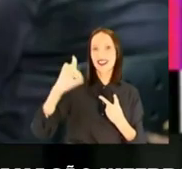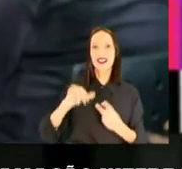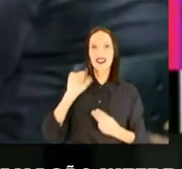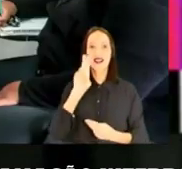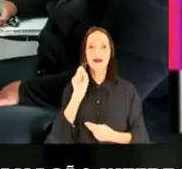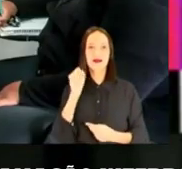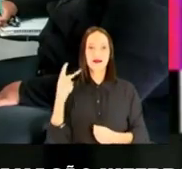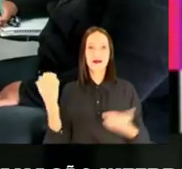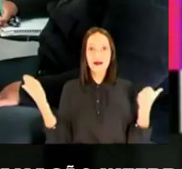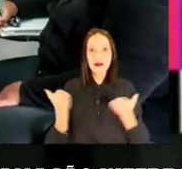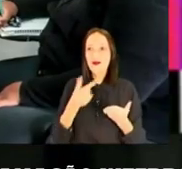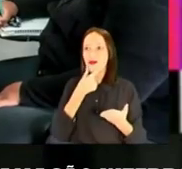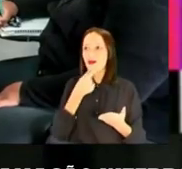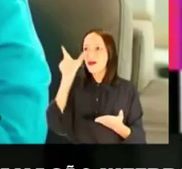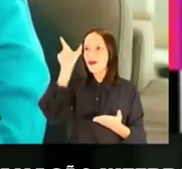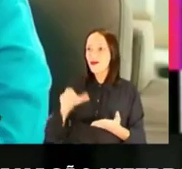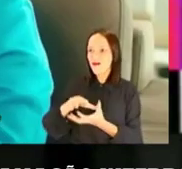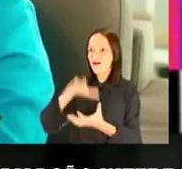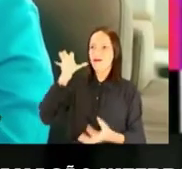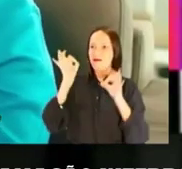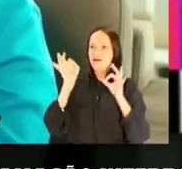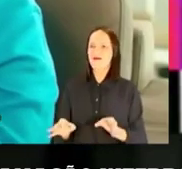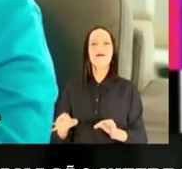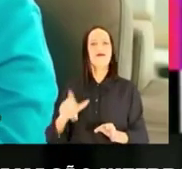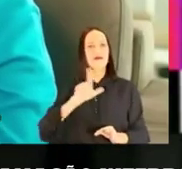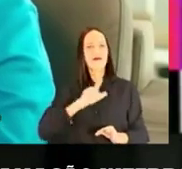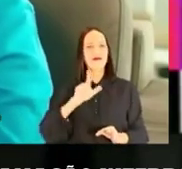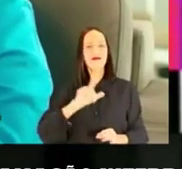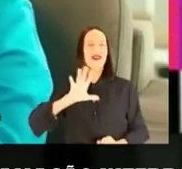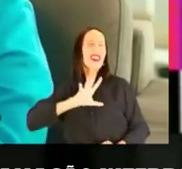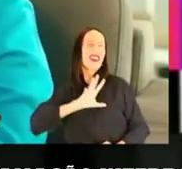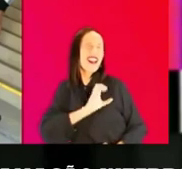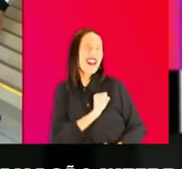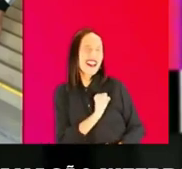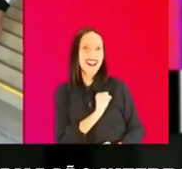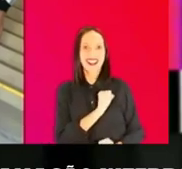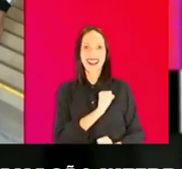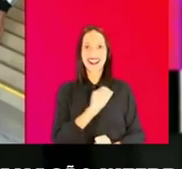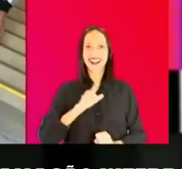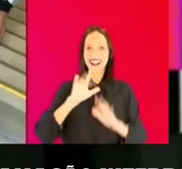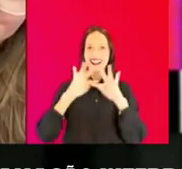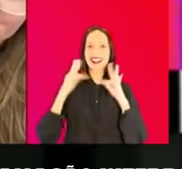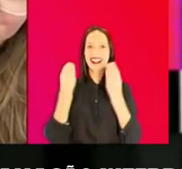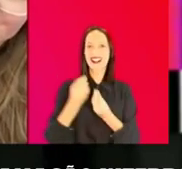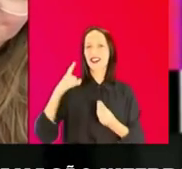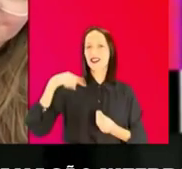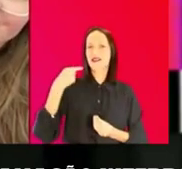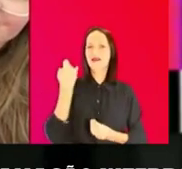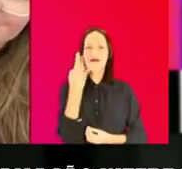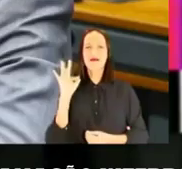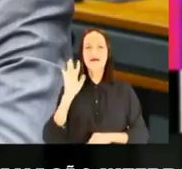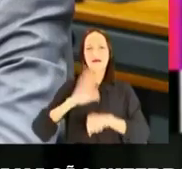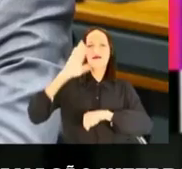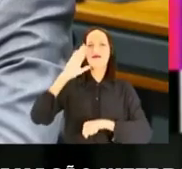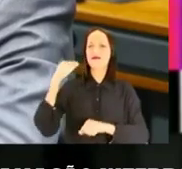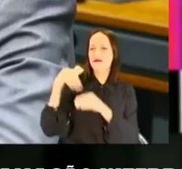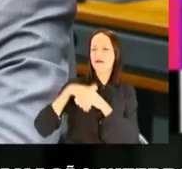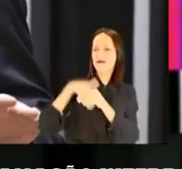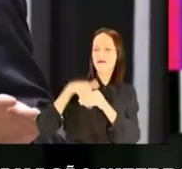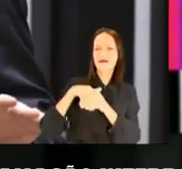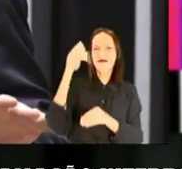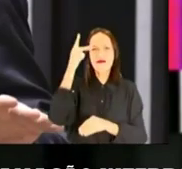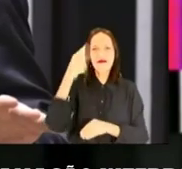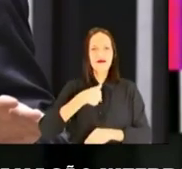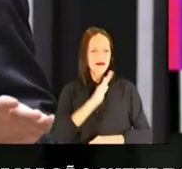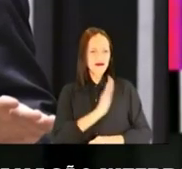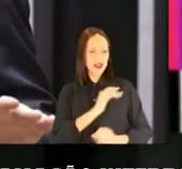ele fez filosofia na USP. E eu vejo ele agora um homem feito, certo? Amoroso, que tem uma família. Deputado federal